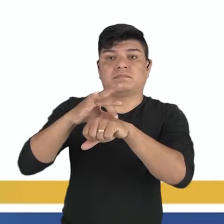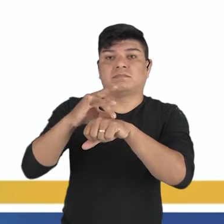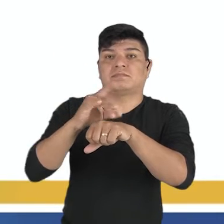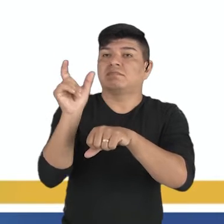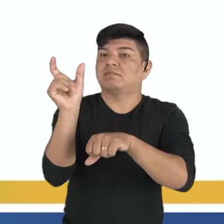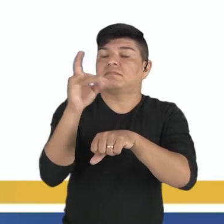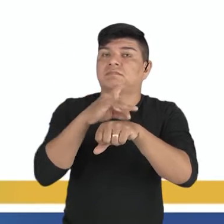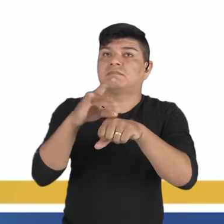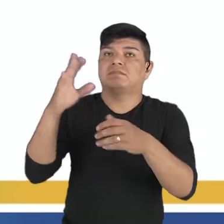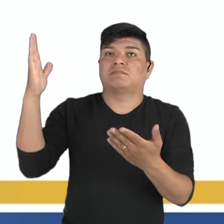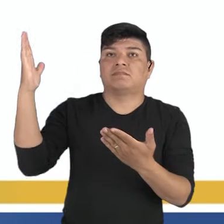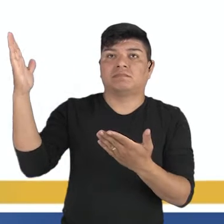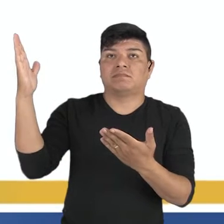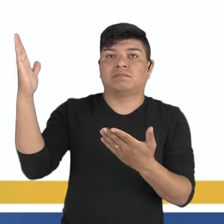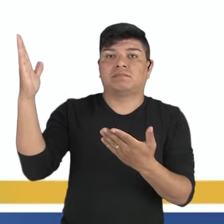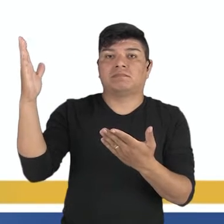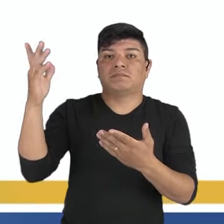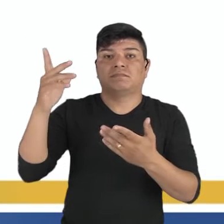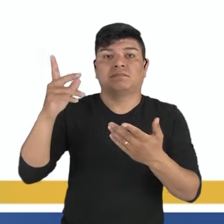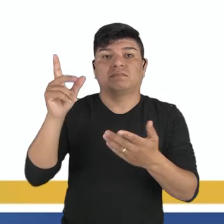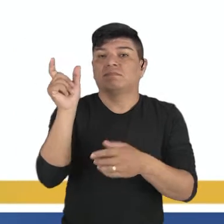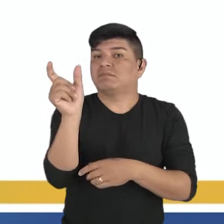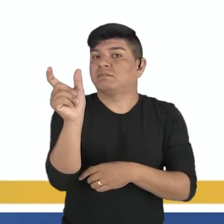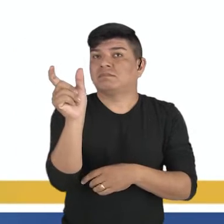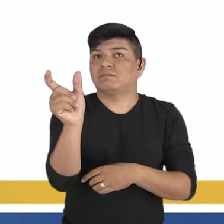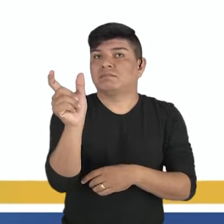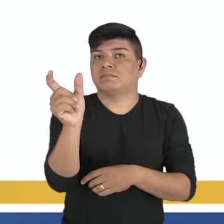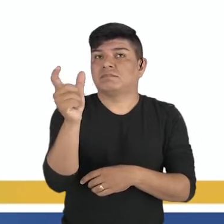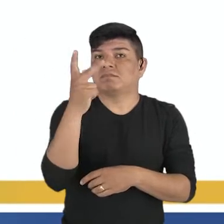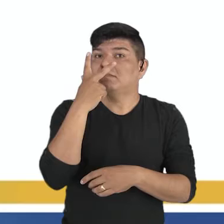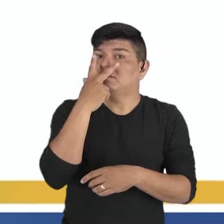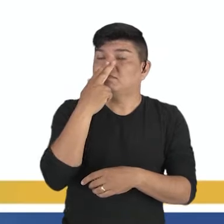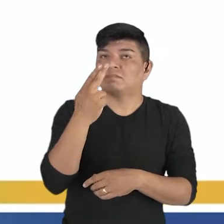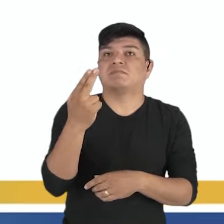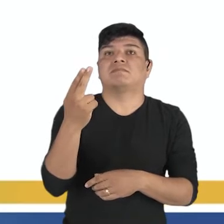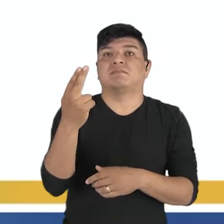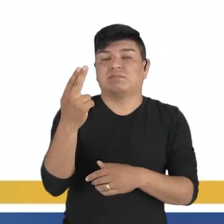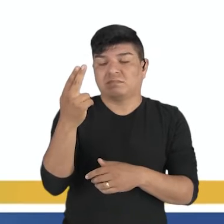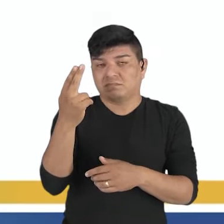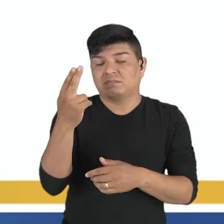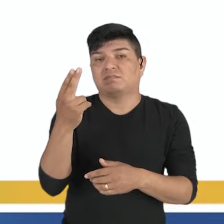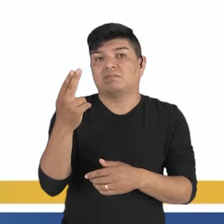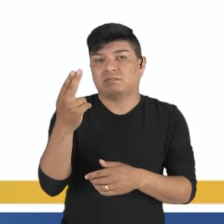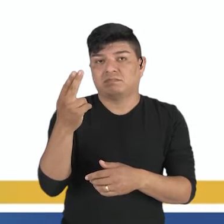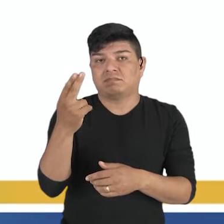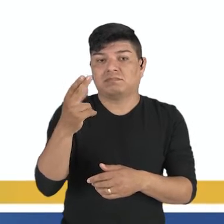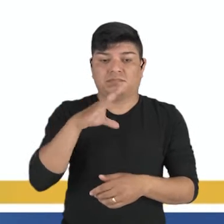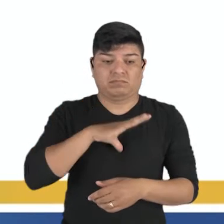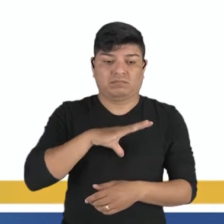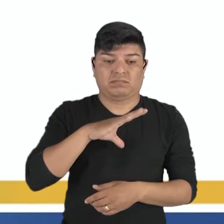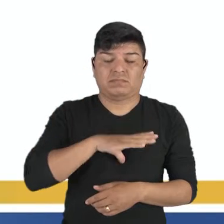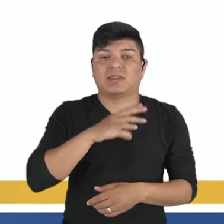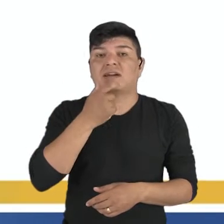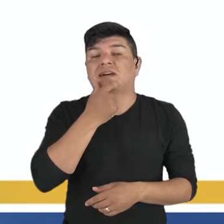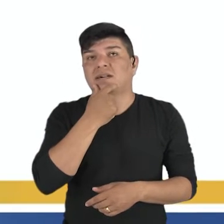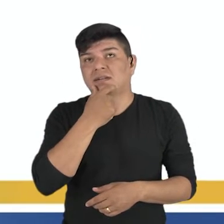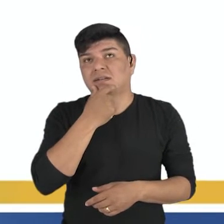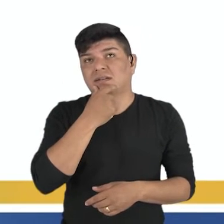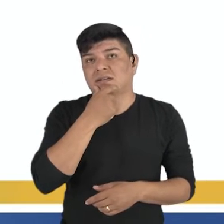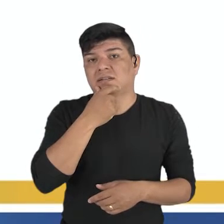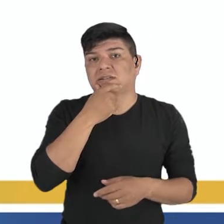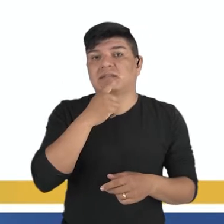television. Gente, palavras cognatas são aquelas que são semelhantes entre a língua portuguesa e a língua inglesa